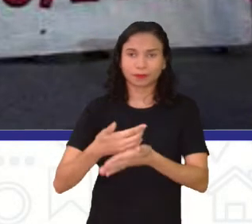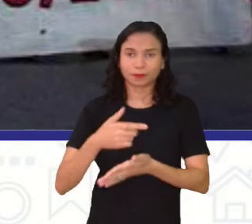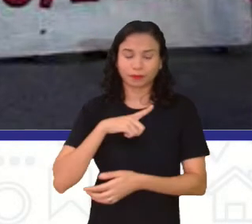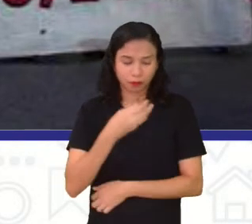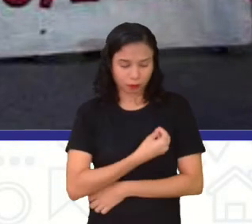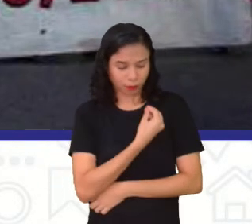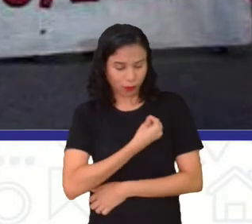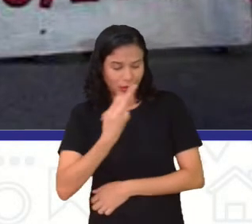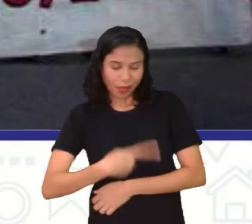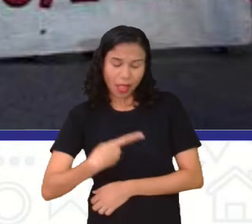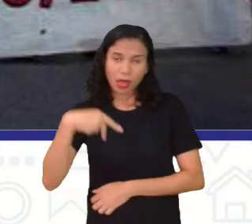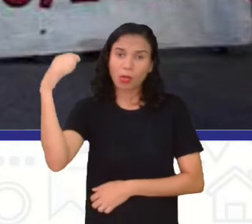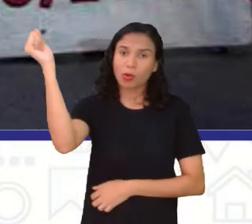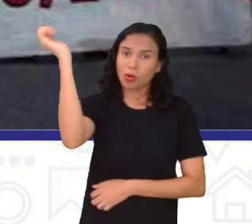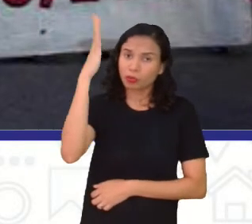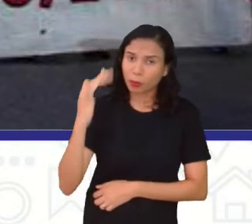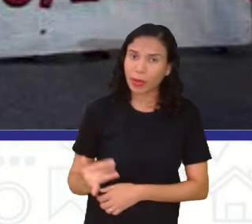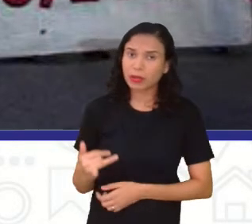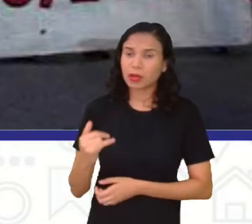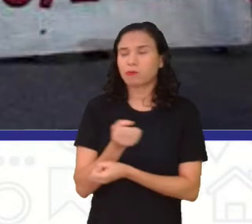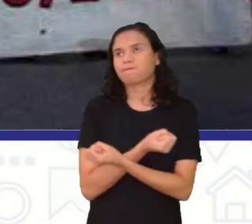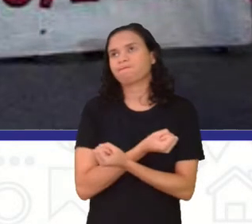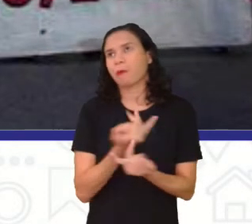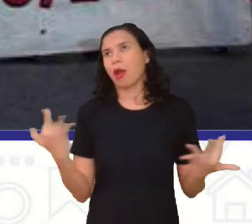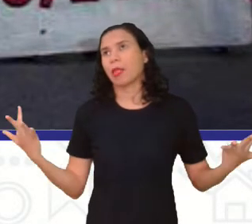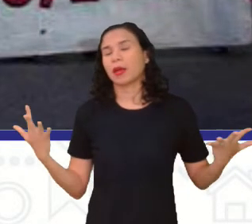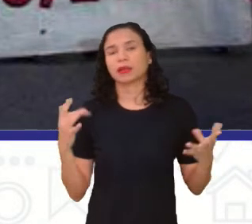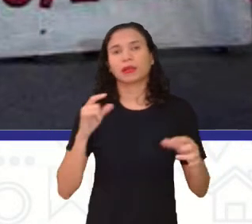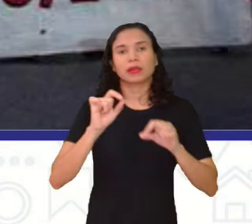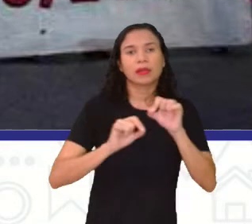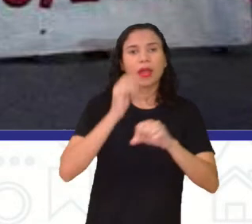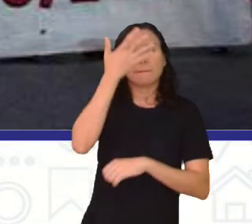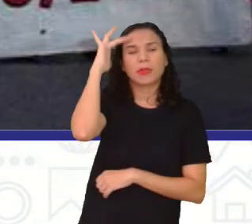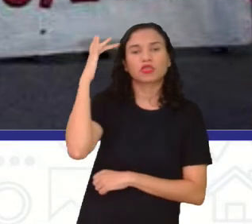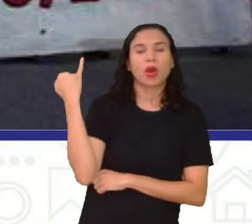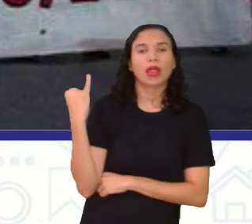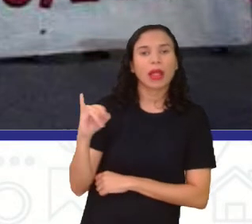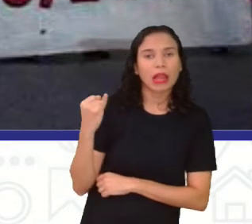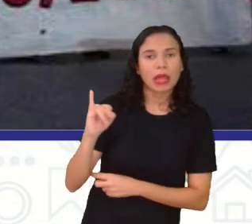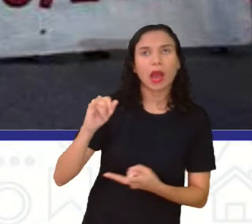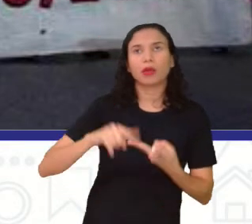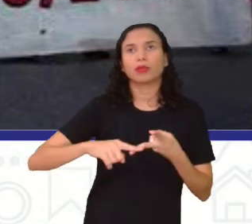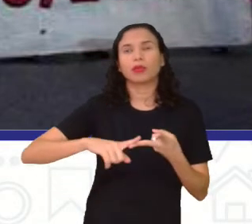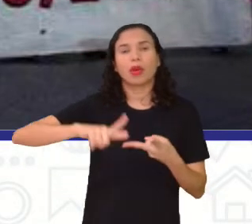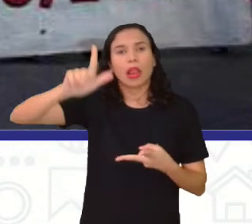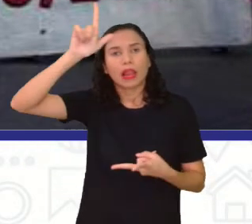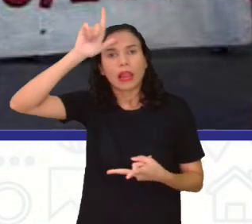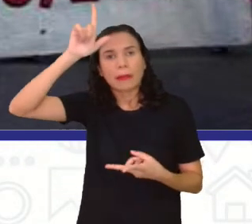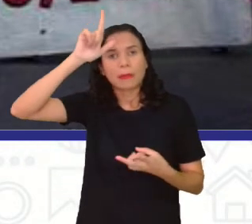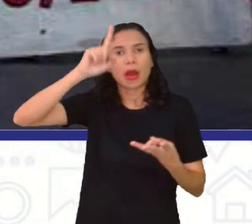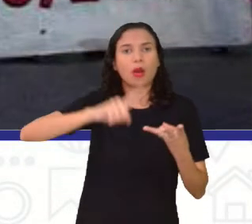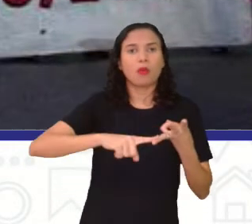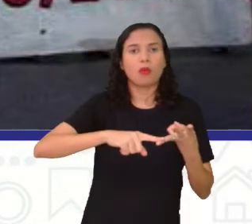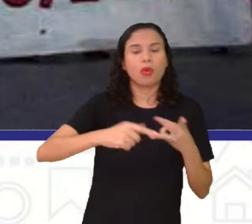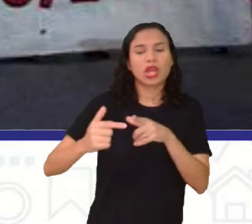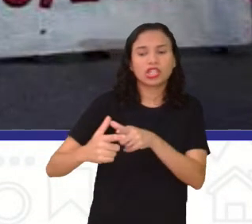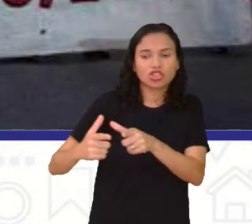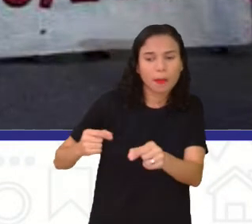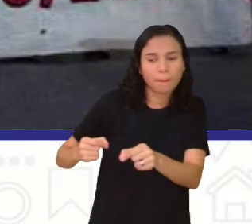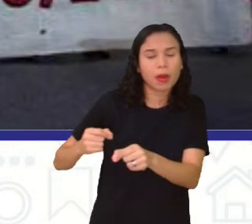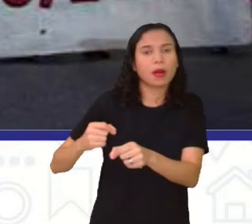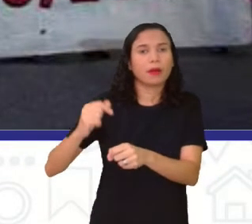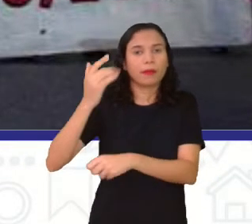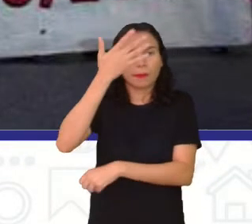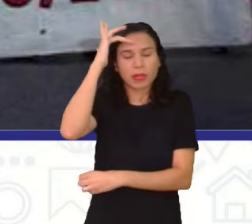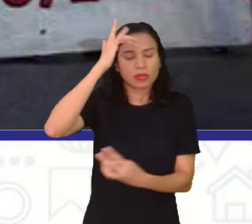no Brasil uma grande quantidade, por exemplo, de italianos, alemães e japoneses, né. Detalhe, né,